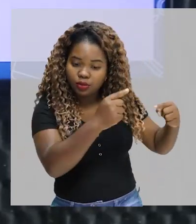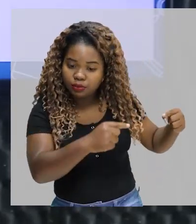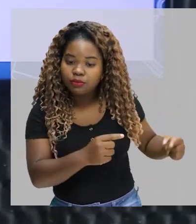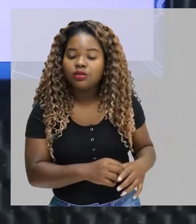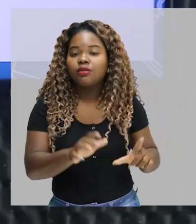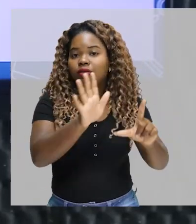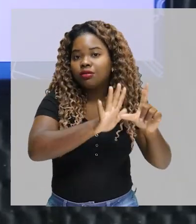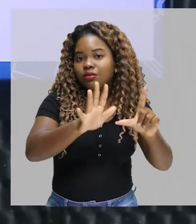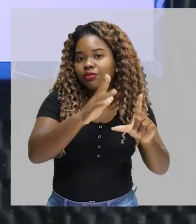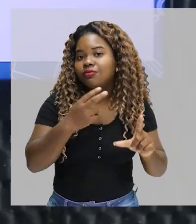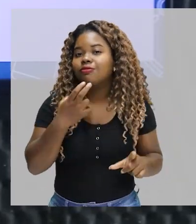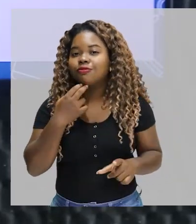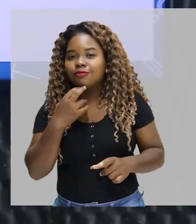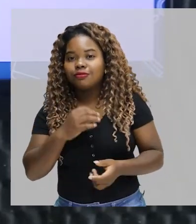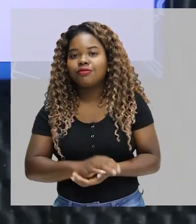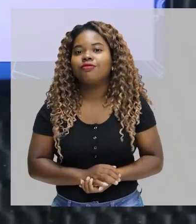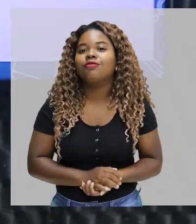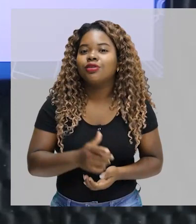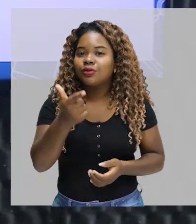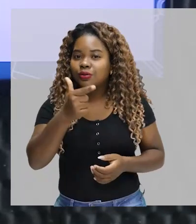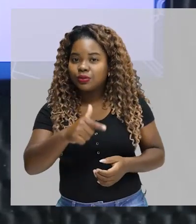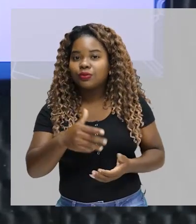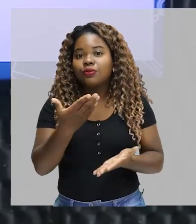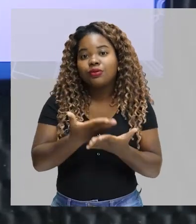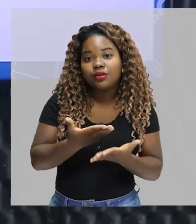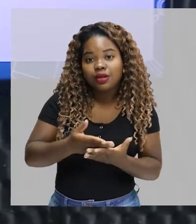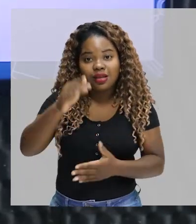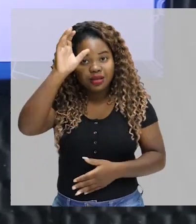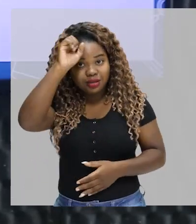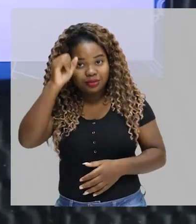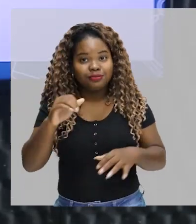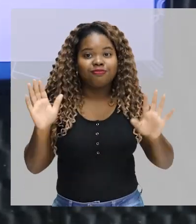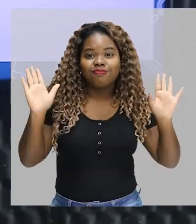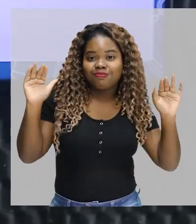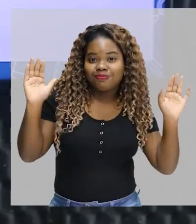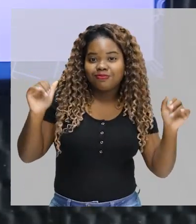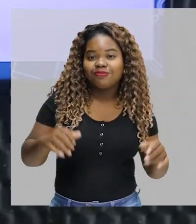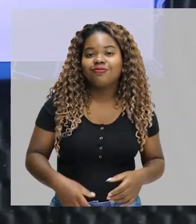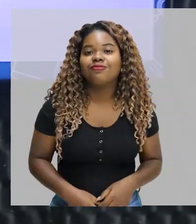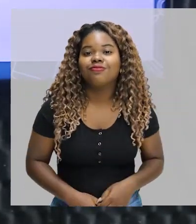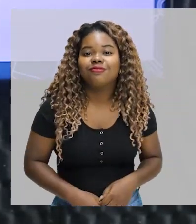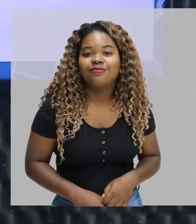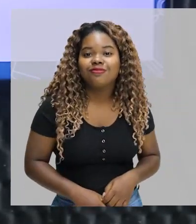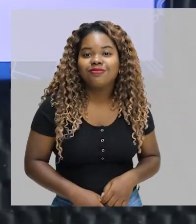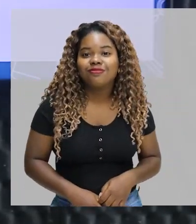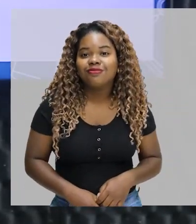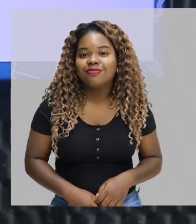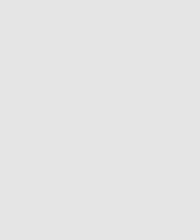complementares na plataforma Gonçalves Dias. Continuem estudando. Até a próxima e bye, bye!